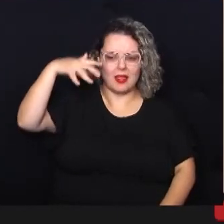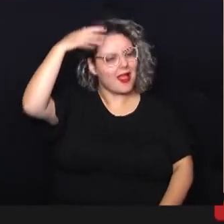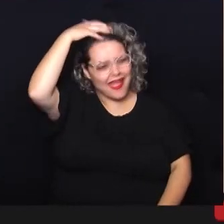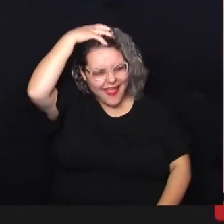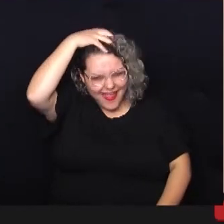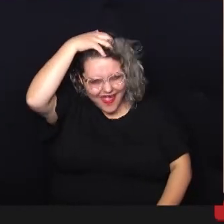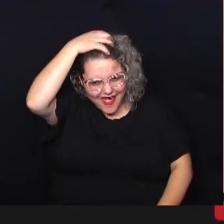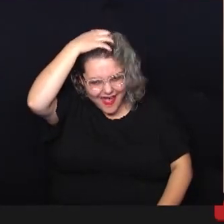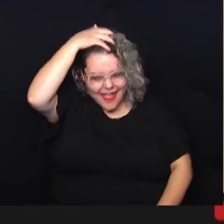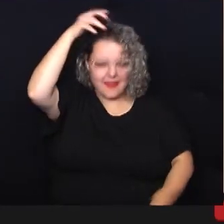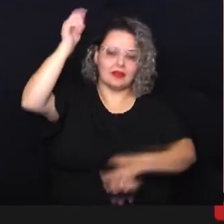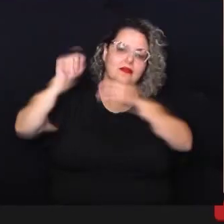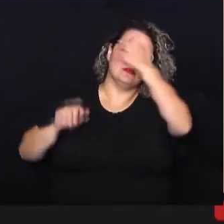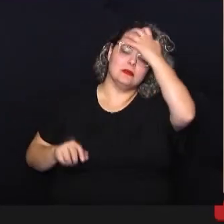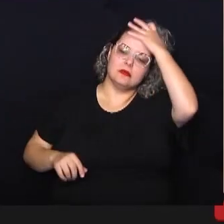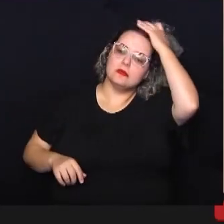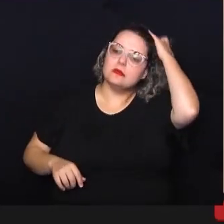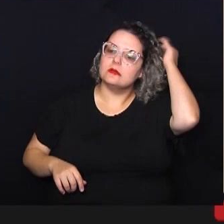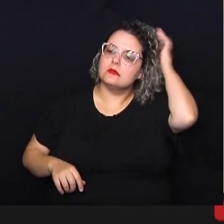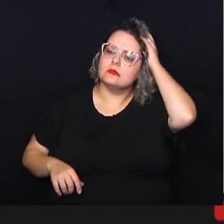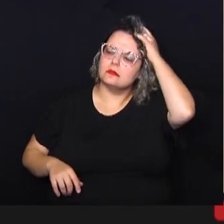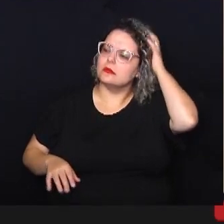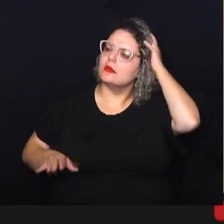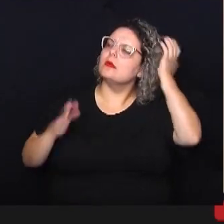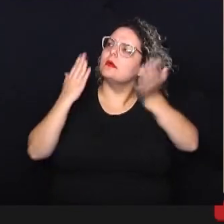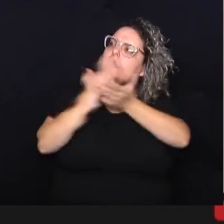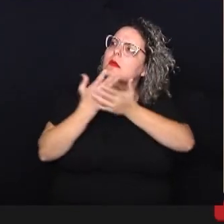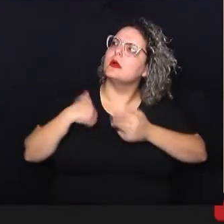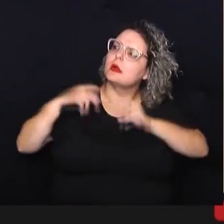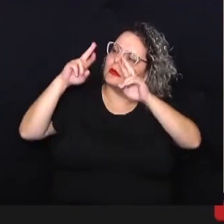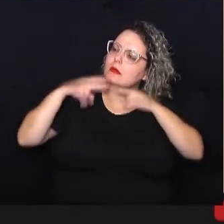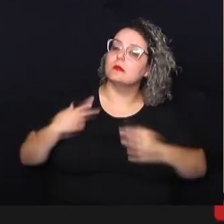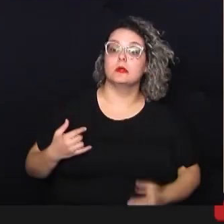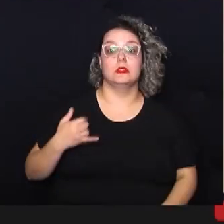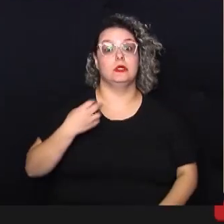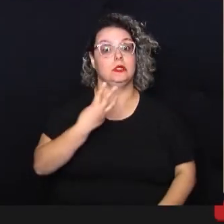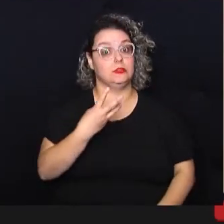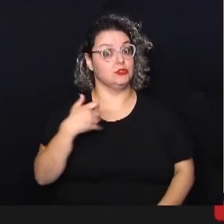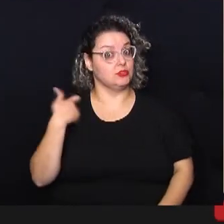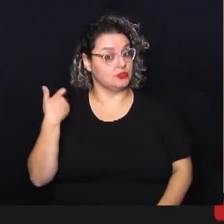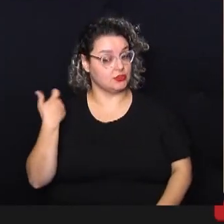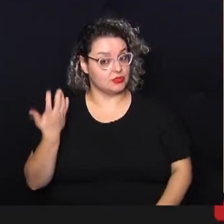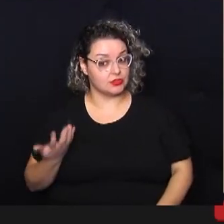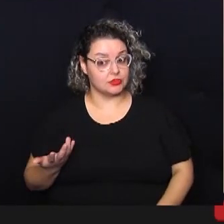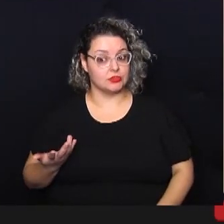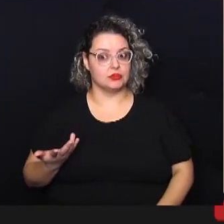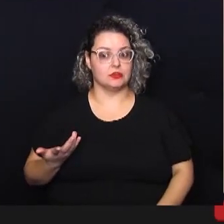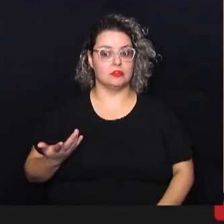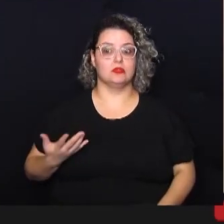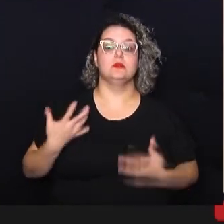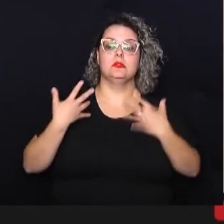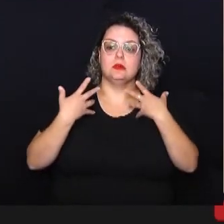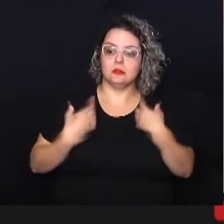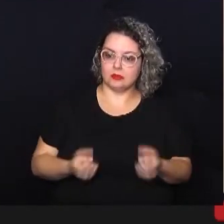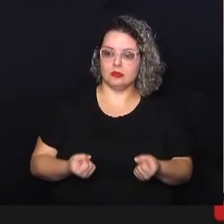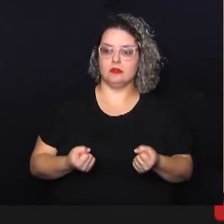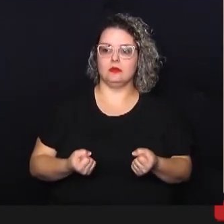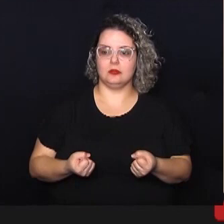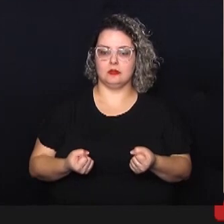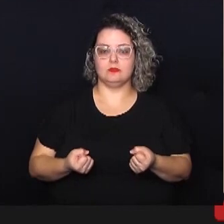tava com arrepiado. Ele falou, não, você tem que me respeitar, criança de 3 anos, sabe? Então, eu recebo, sim, feedbacks,